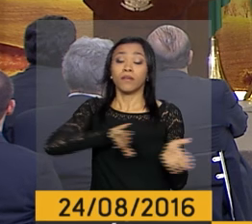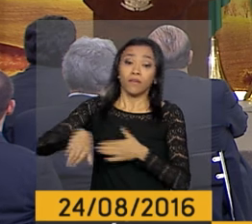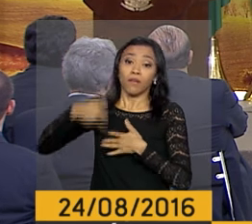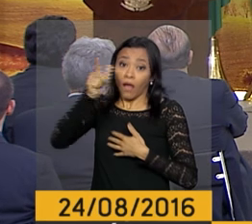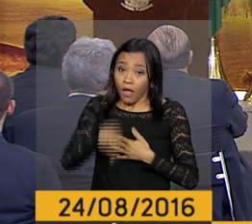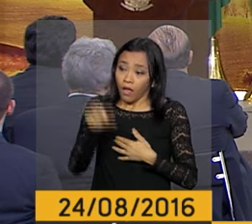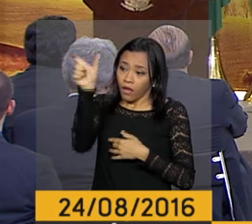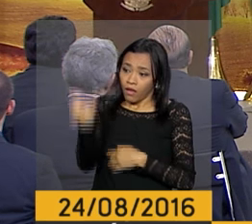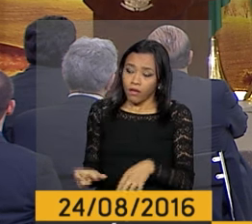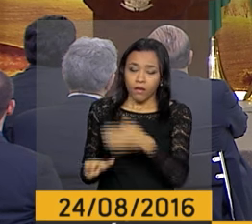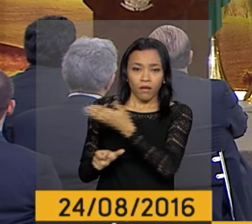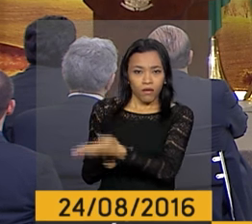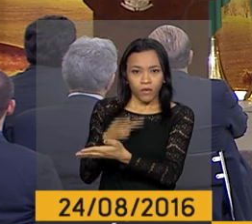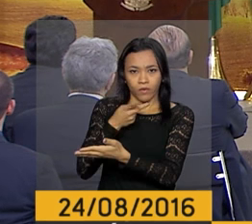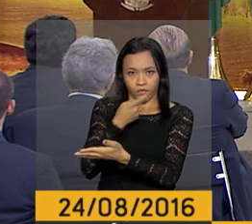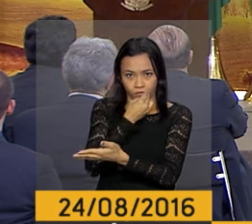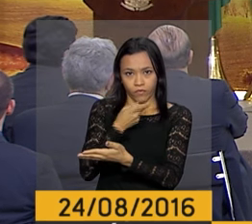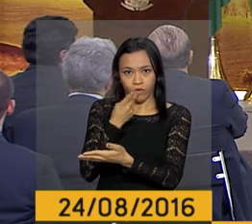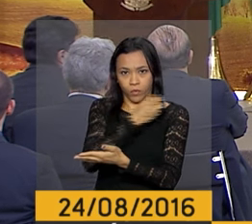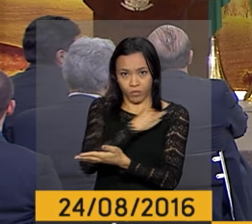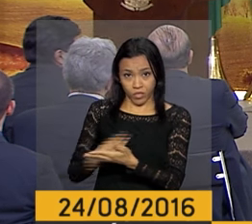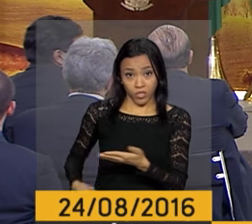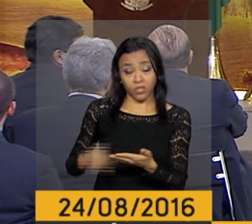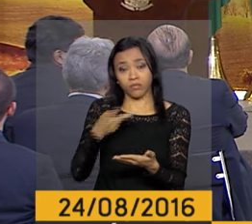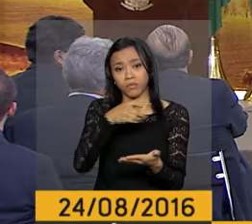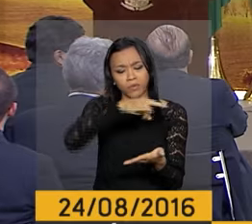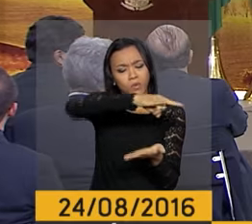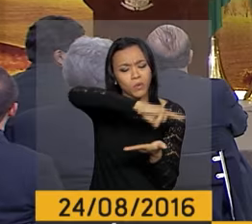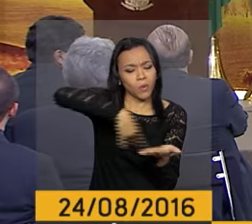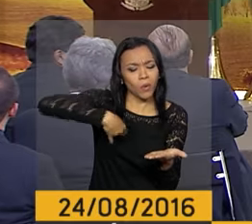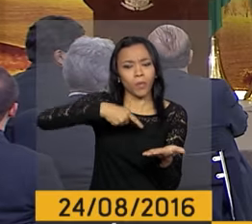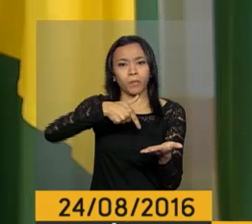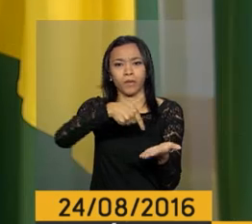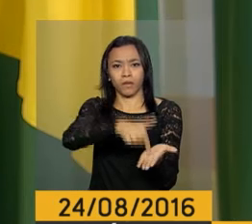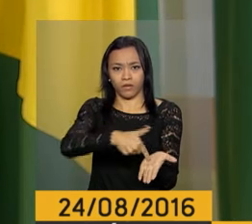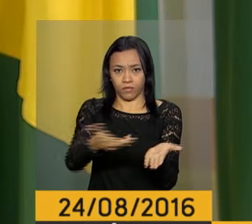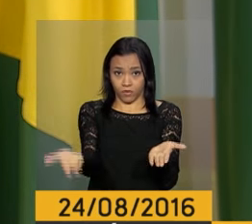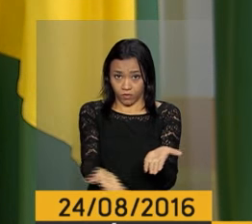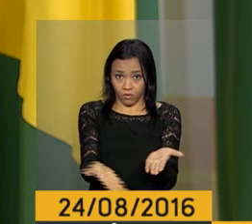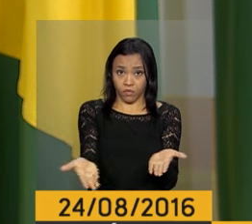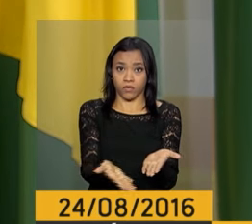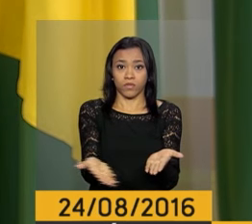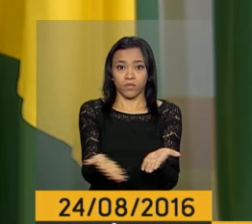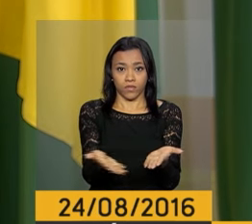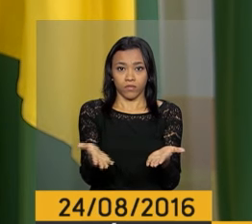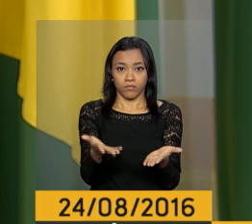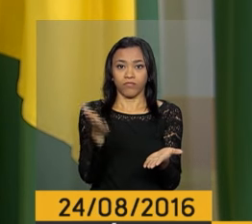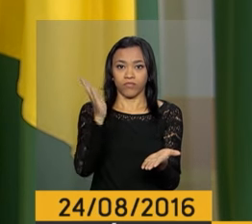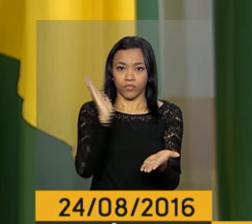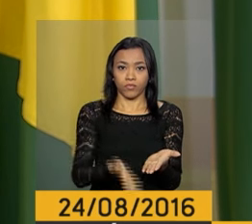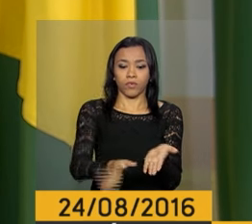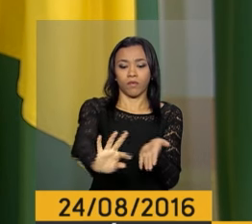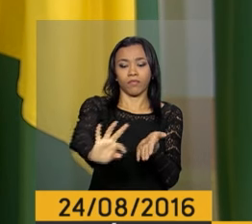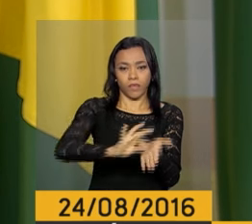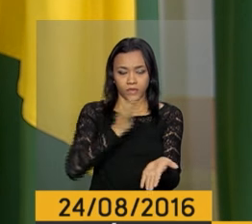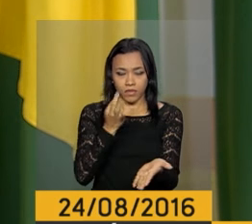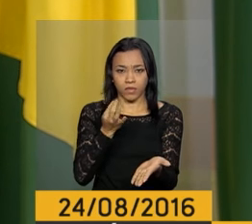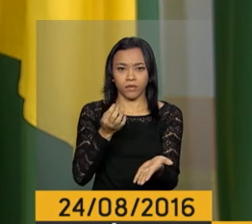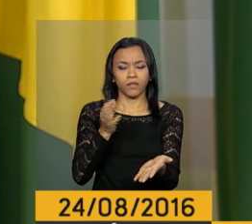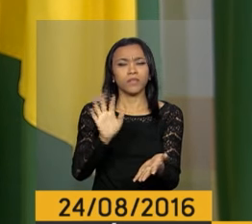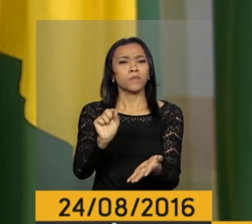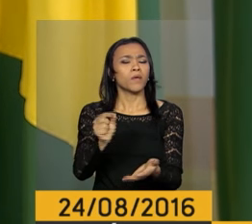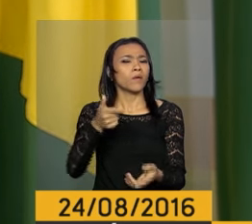ministro Blairo Majo. documento que acompanha o ato que hoje assinamos, que